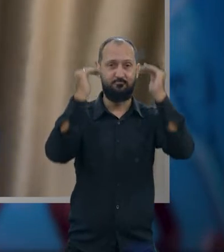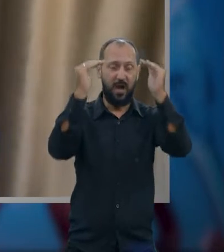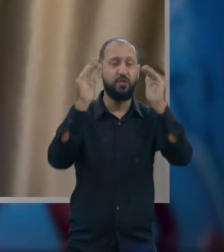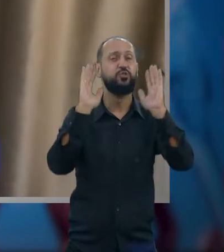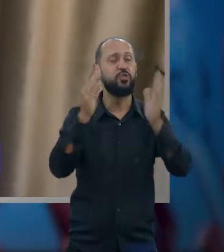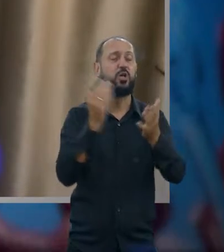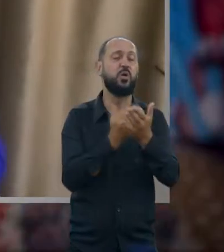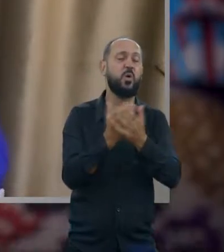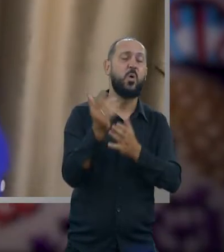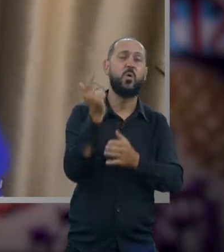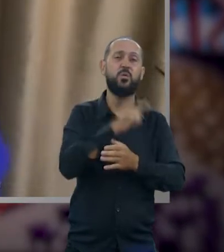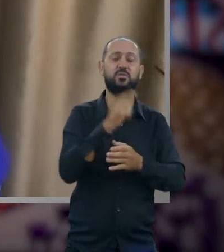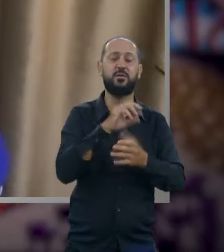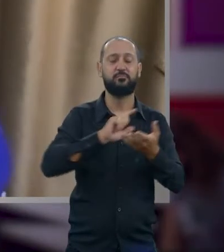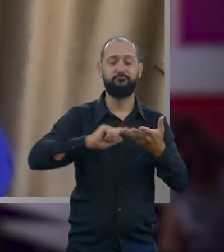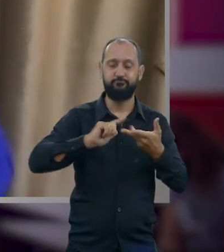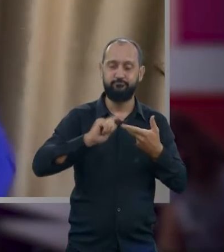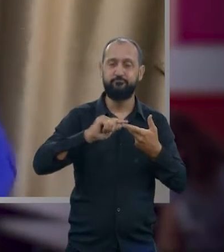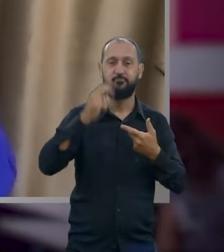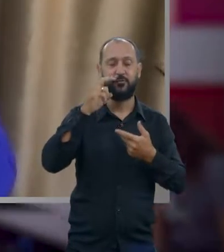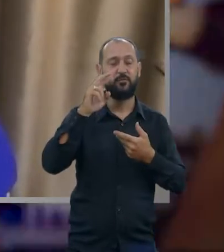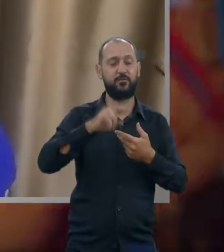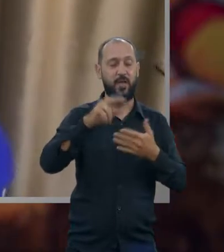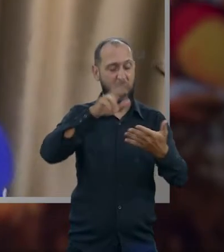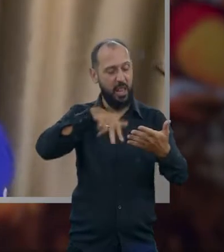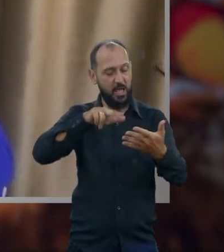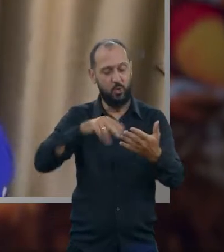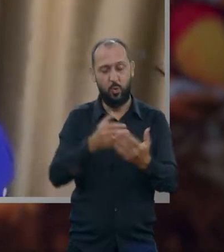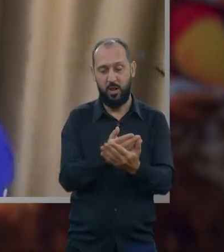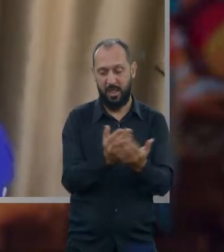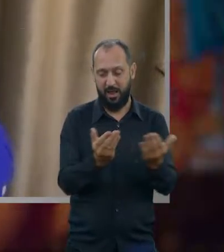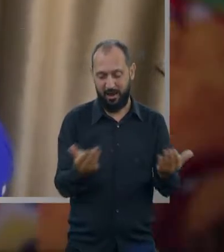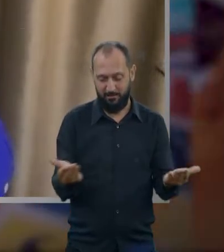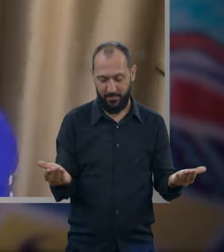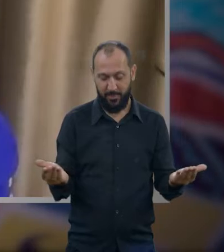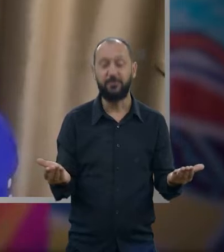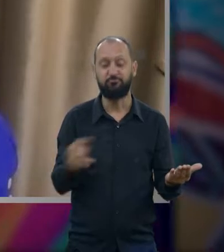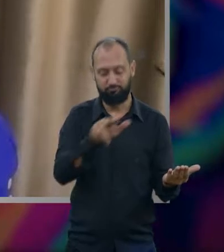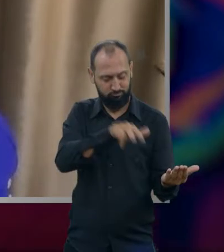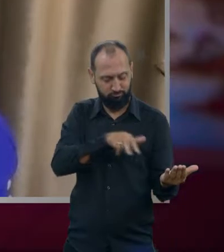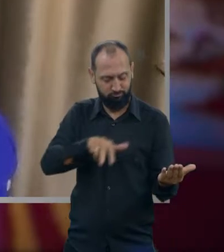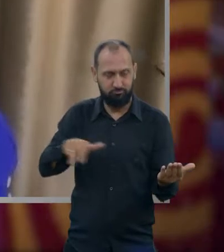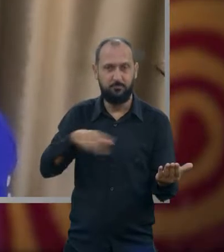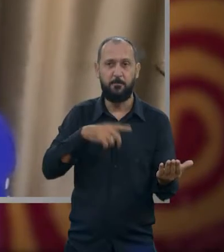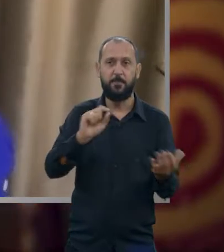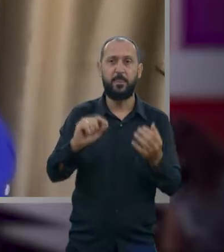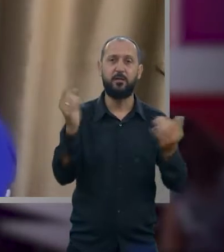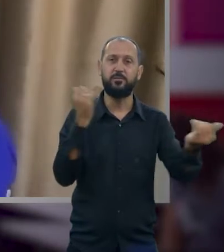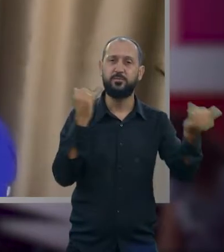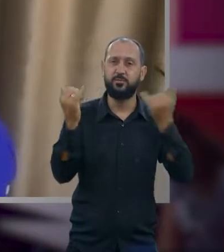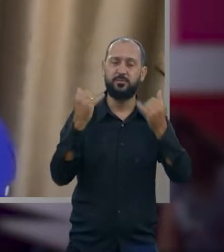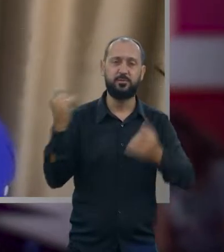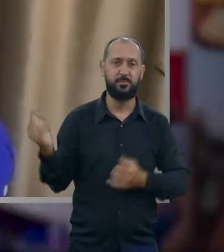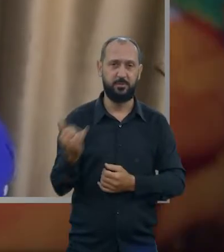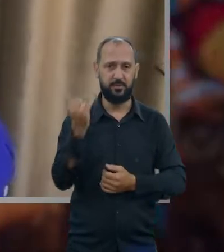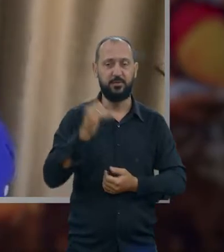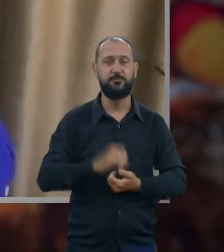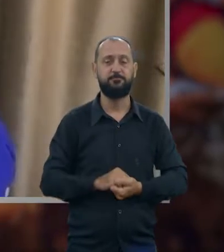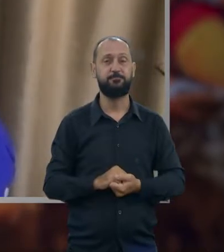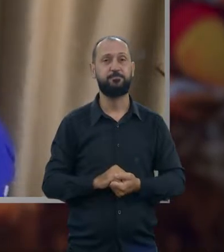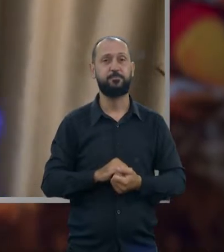esses arcanos maiores já é possível fazer várias leituras de tarô e também obter muitas